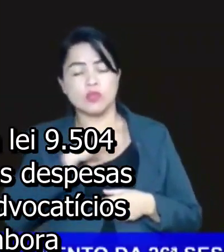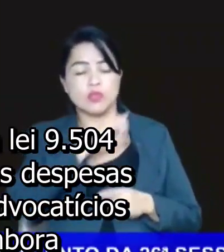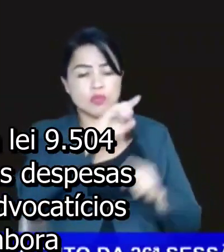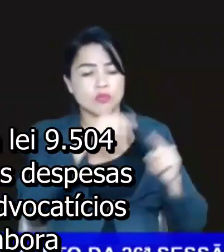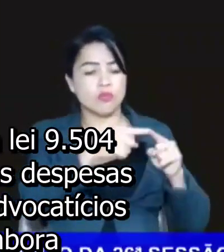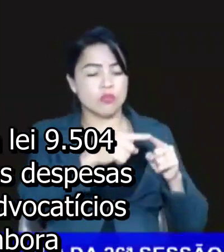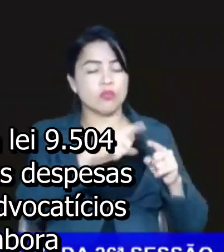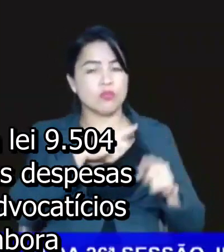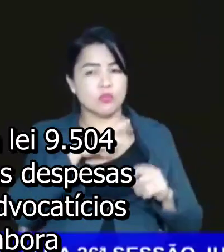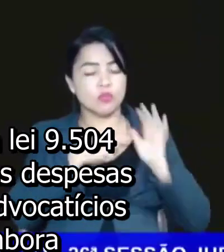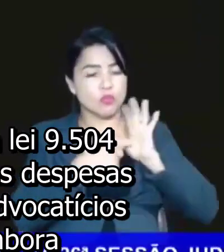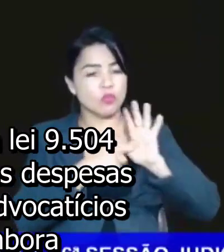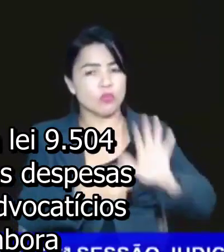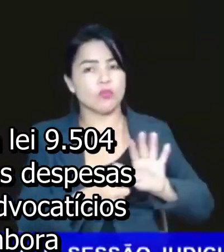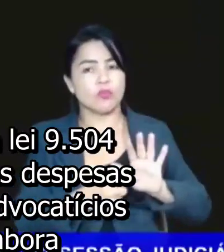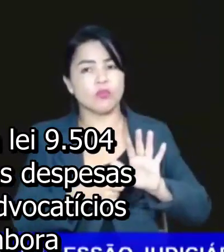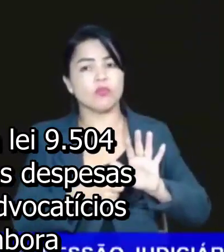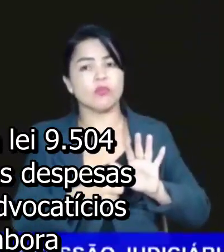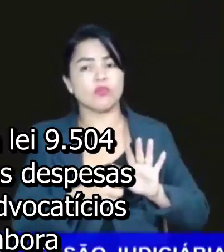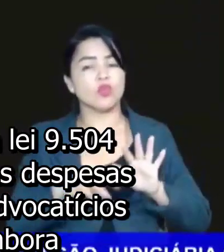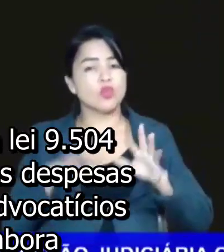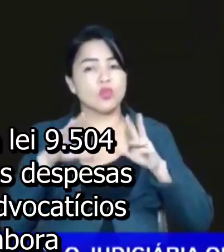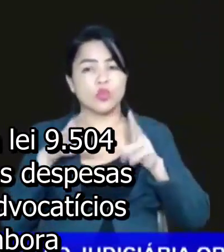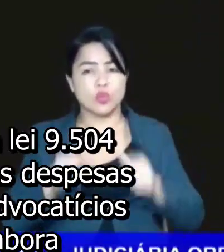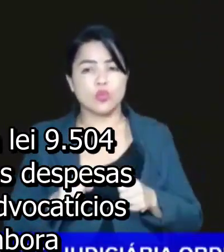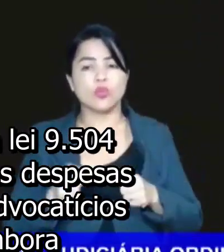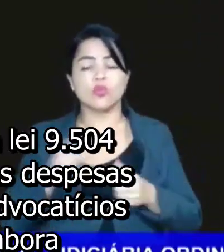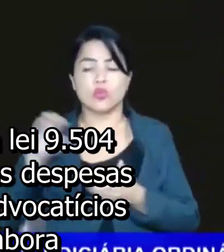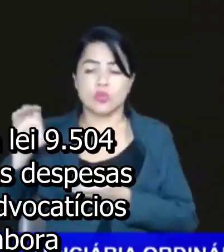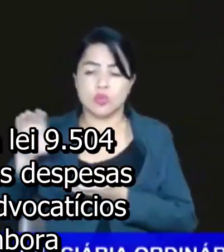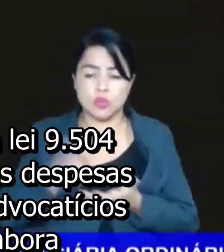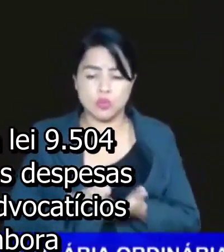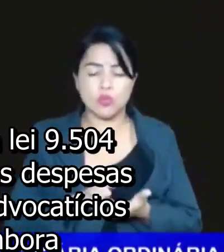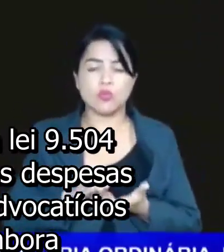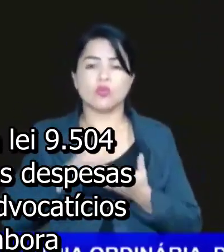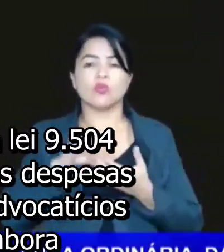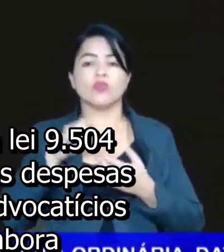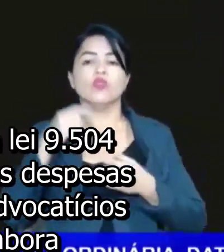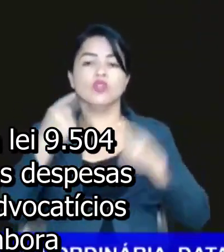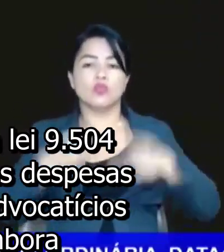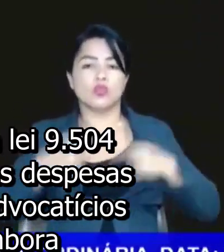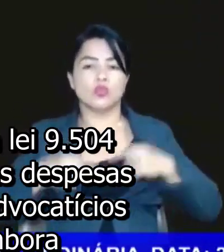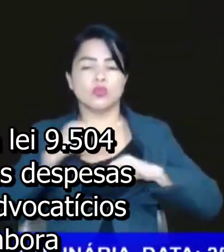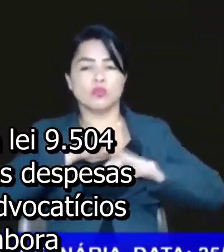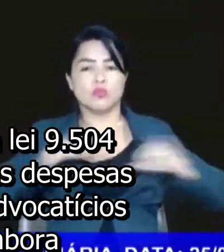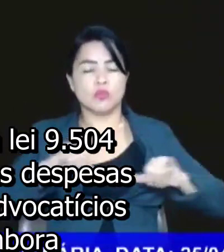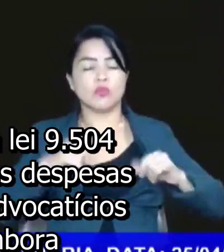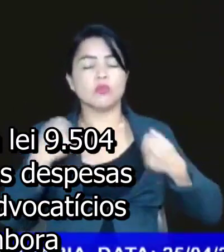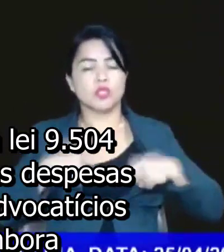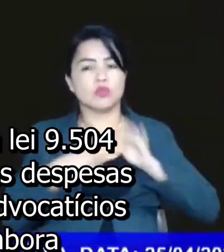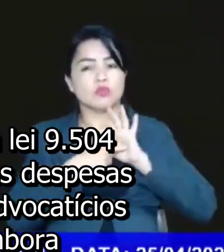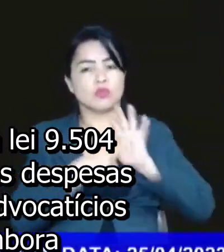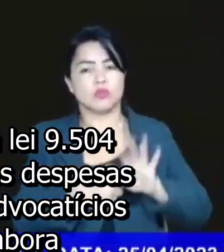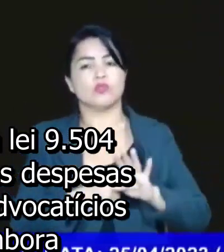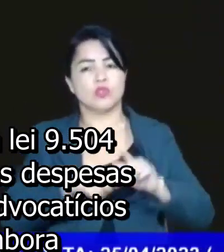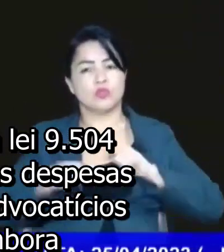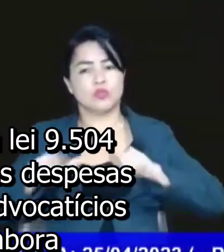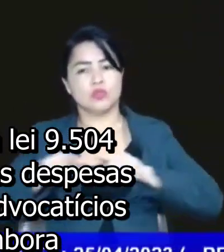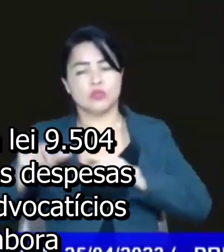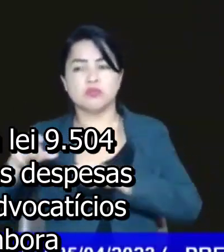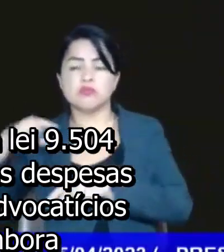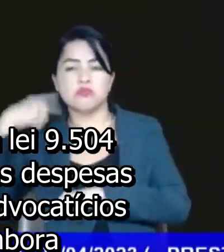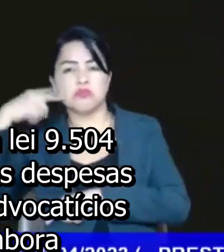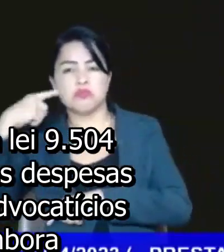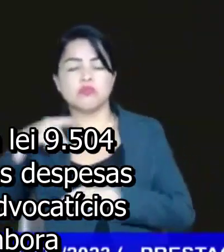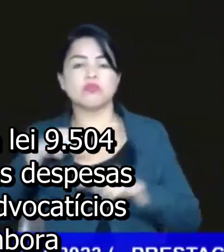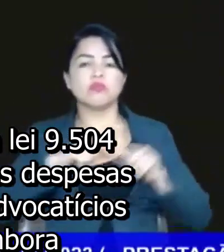regulamenta, indicam que todas as despesas de campanha devem ser demonstradas. Os serviços